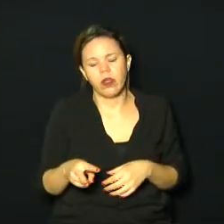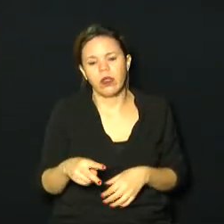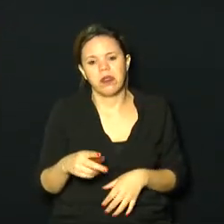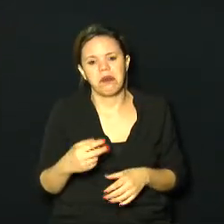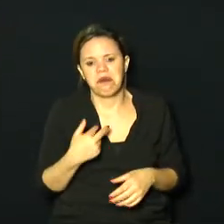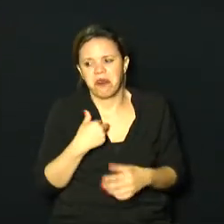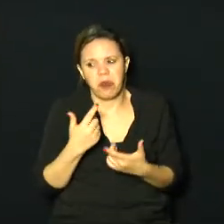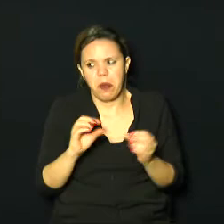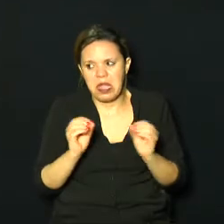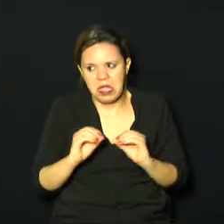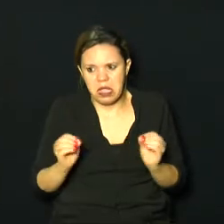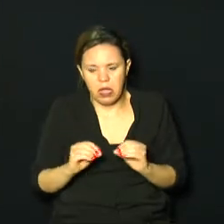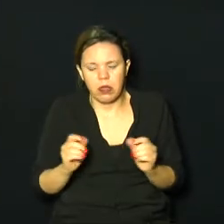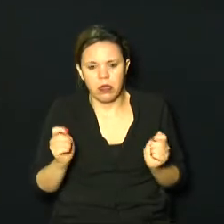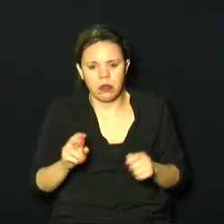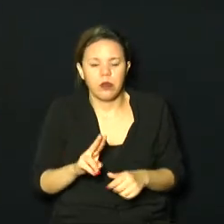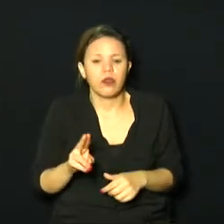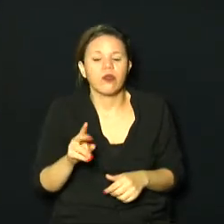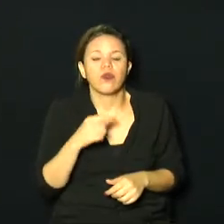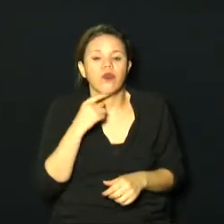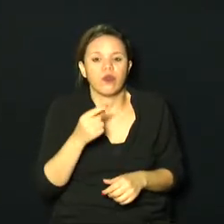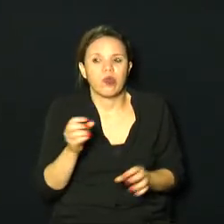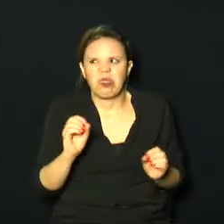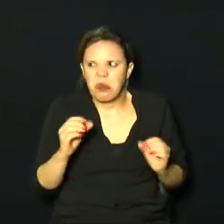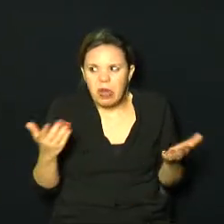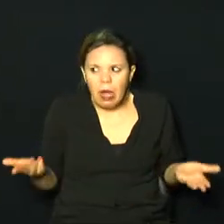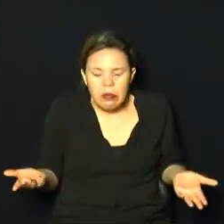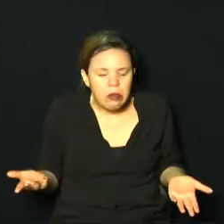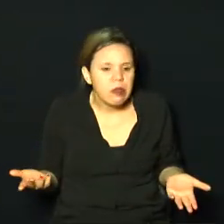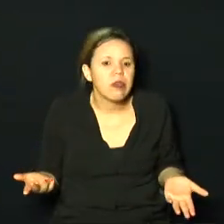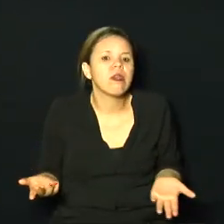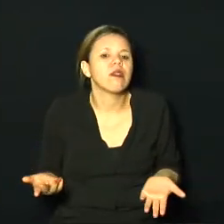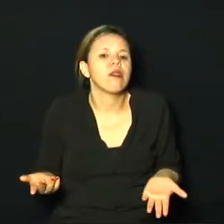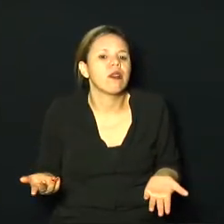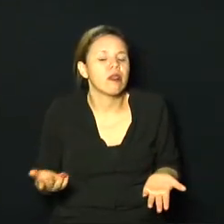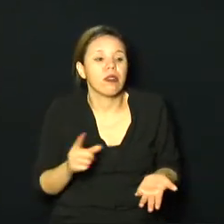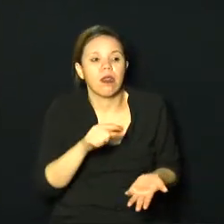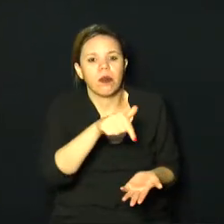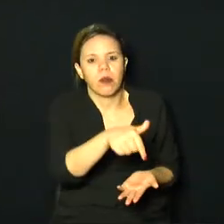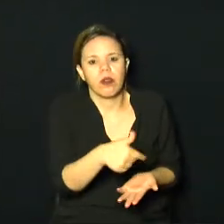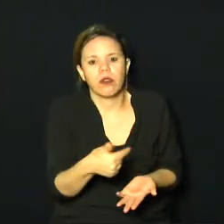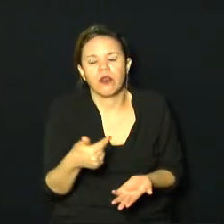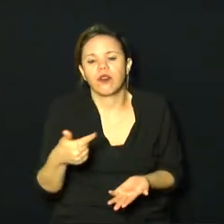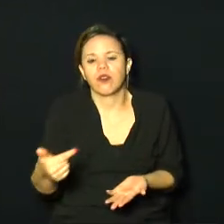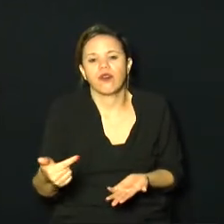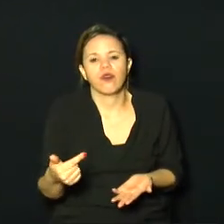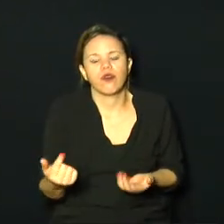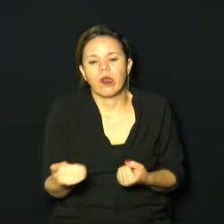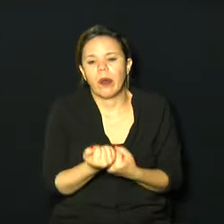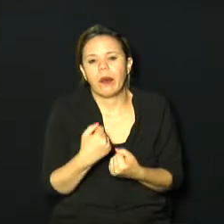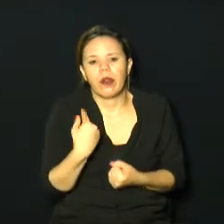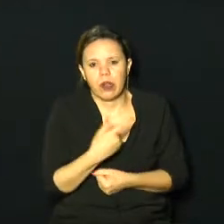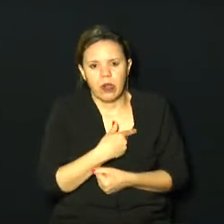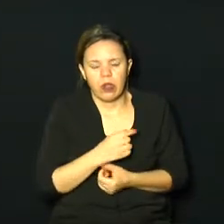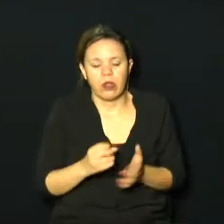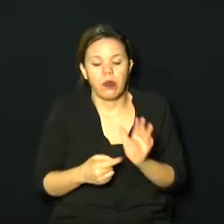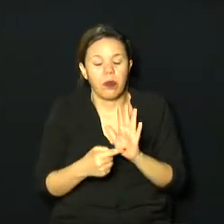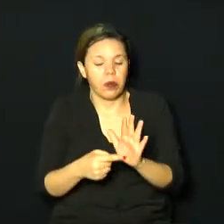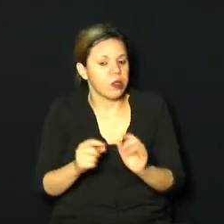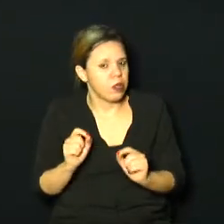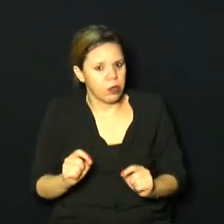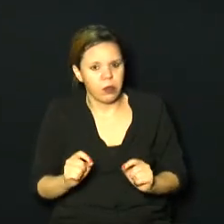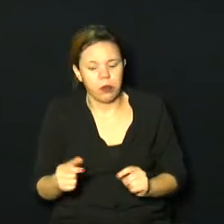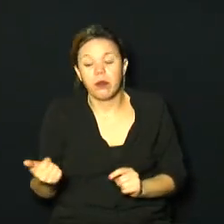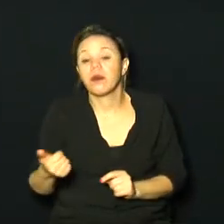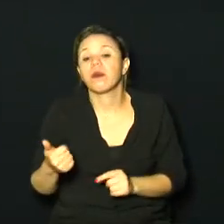mais nada. Agora, a pergunta é, não tem mais nada? Porque depois do segundo braço é dizer, nós estamos apontando que,